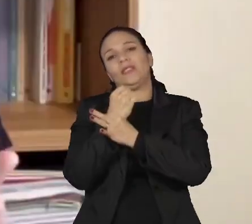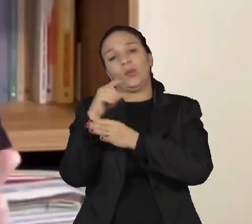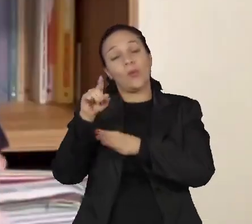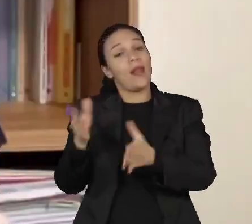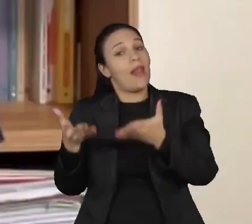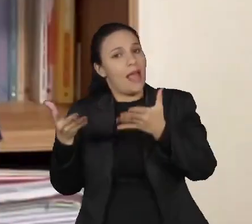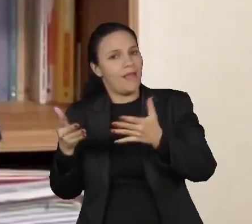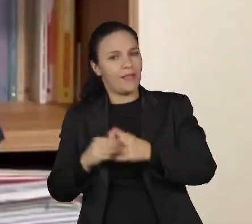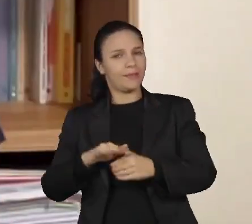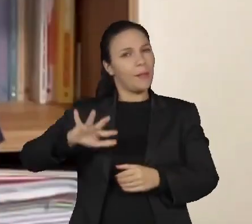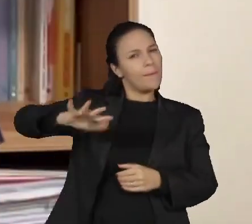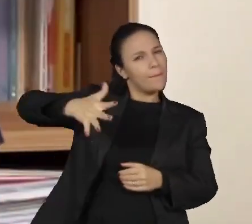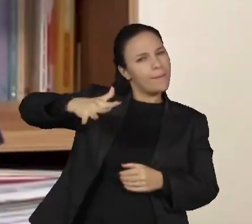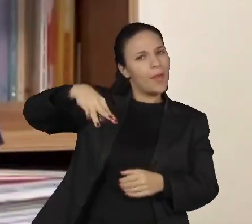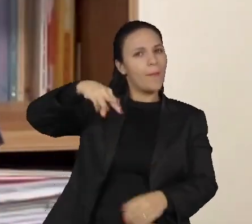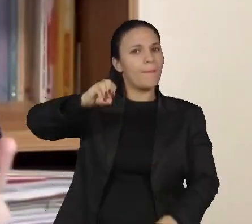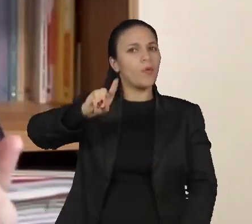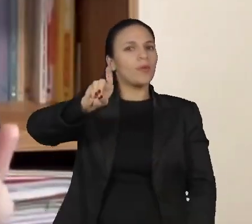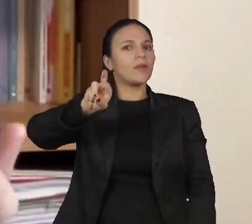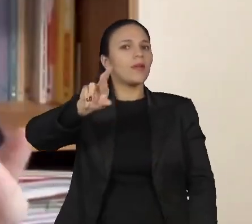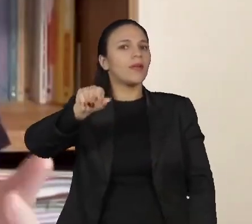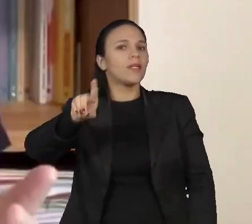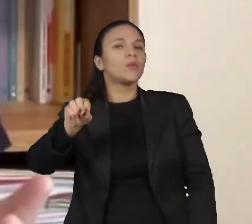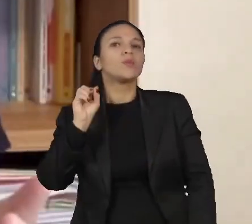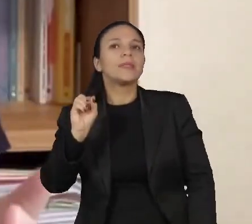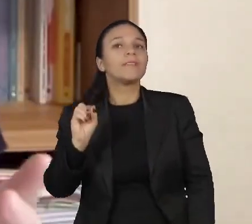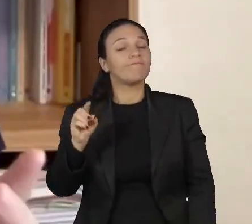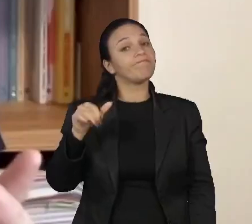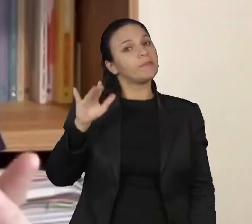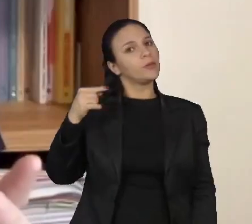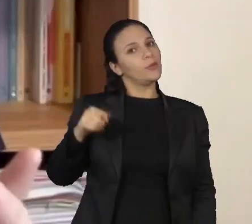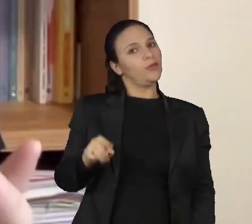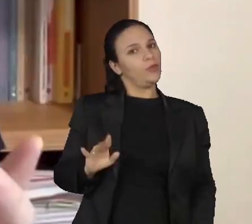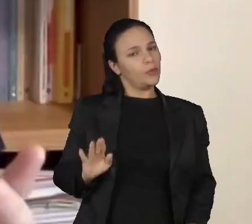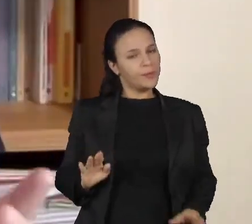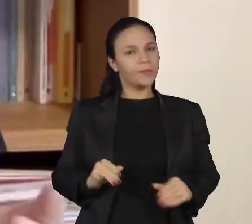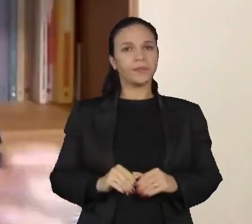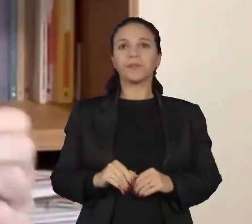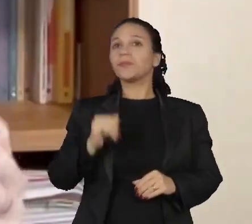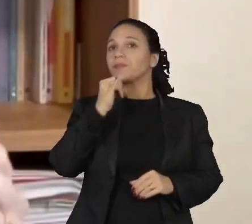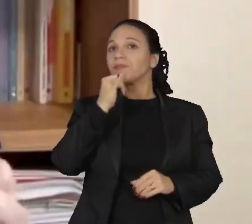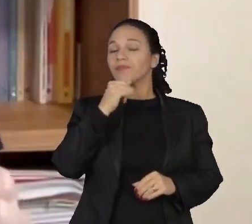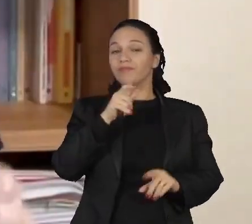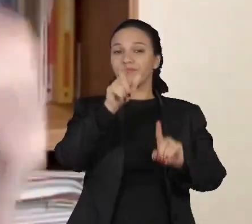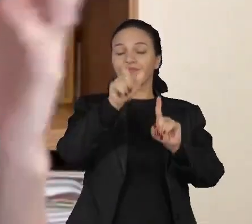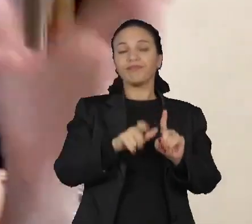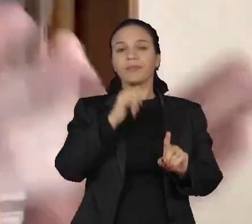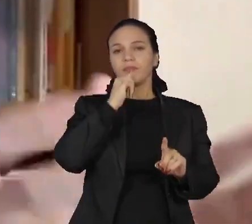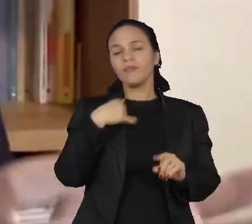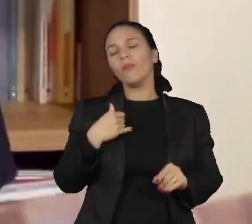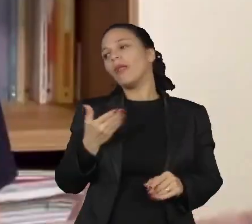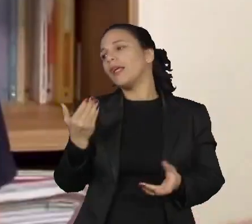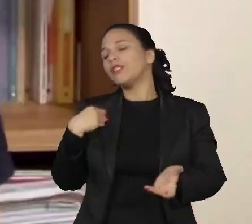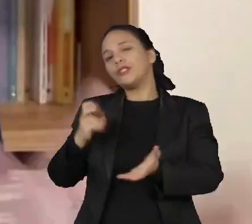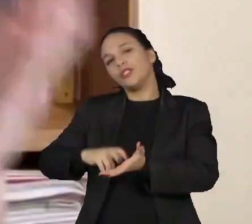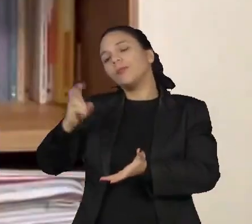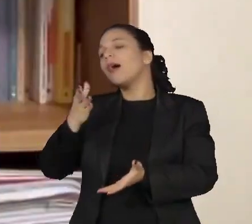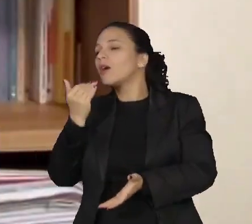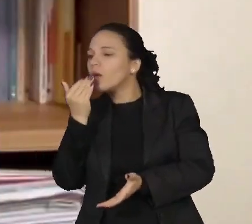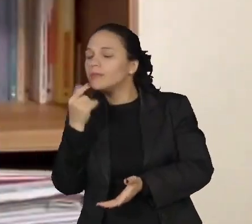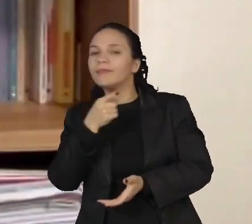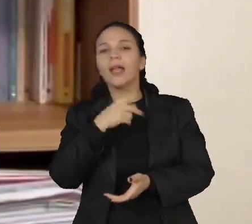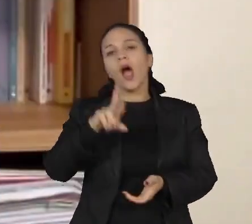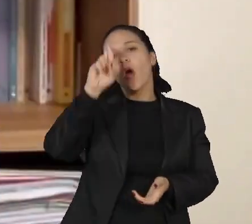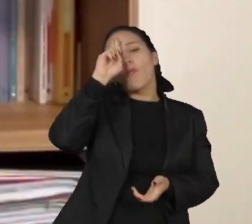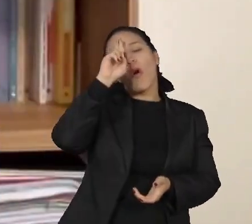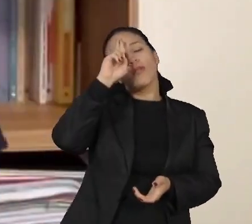O moderado já é uma coisa mais profunda, que a pessoa, por exemplo, pula uma refeição. Então, ela só consegue tomar café